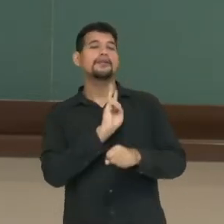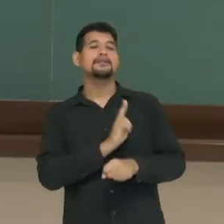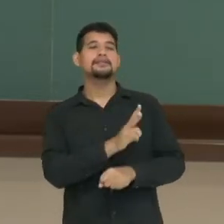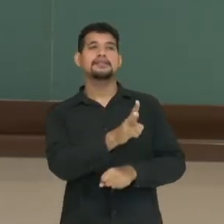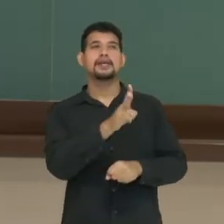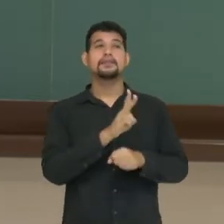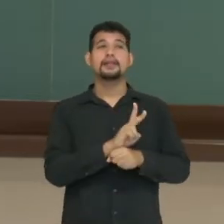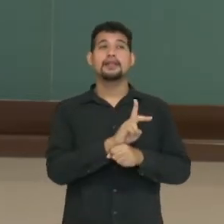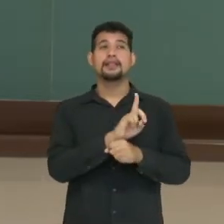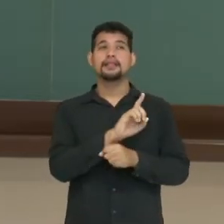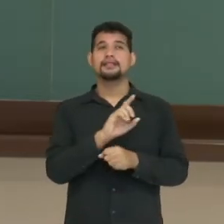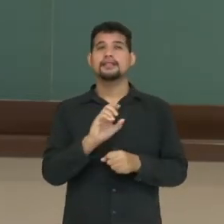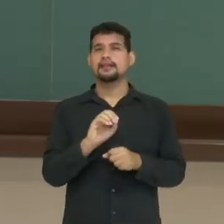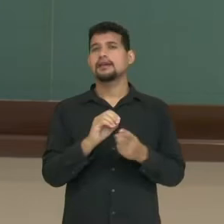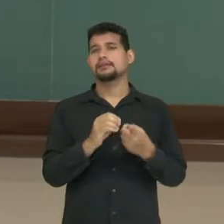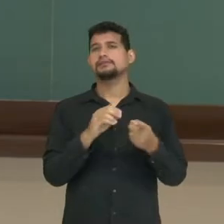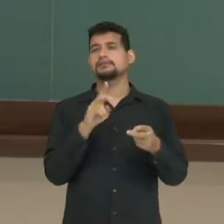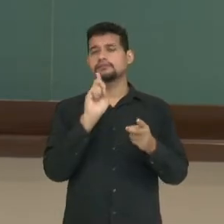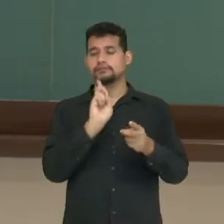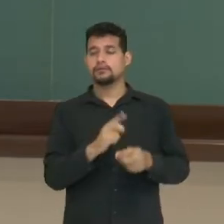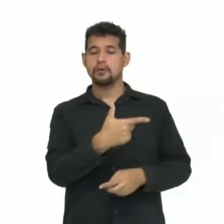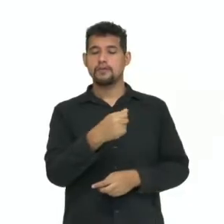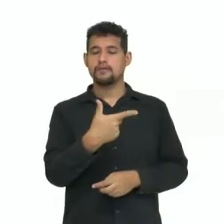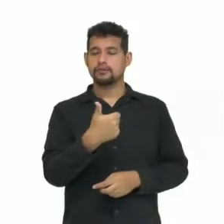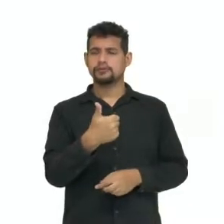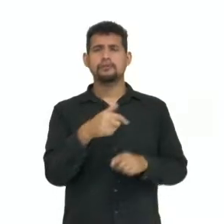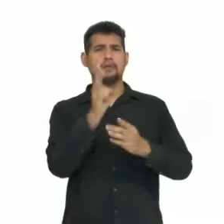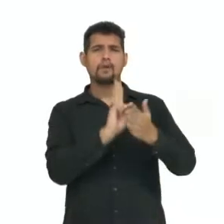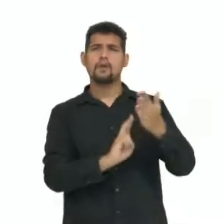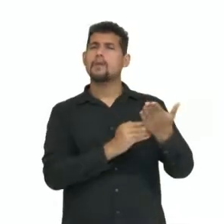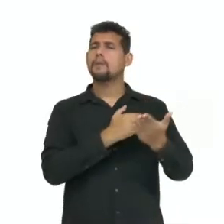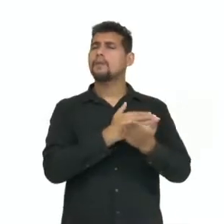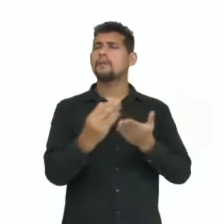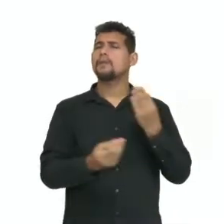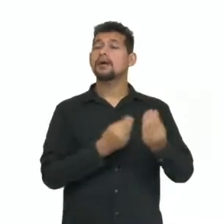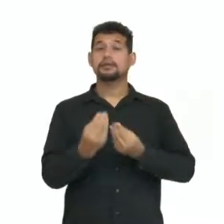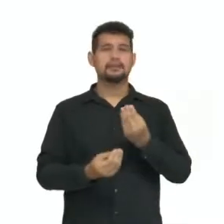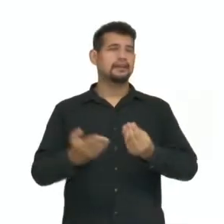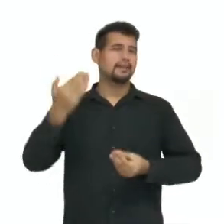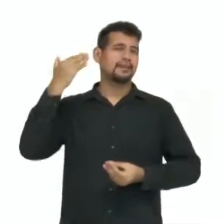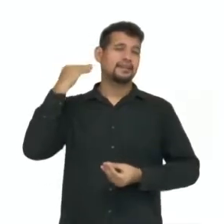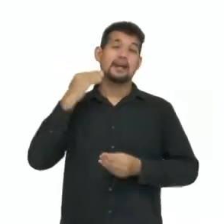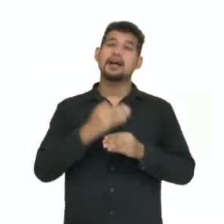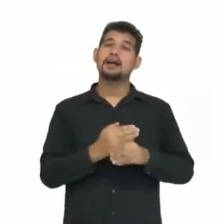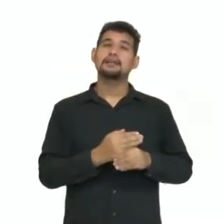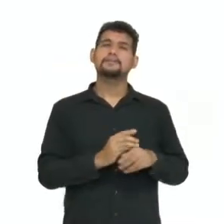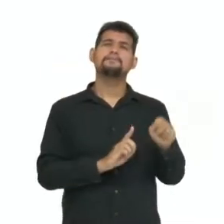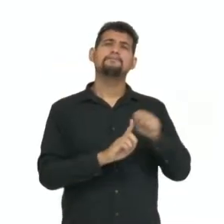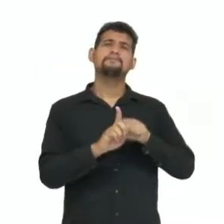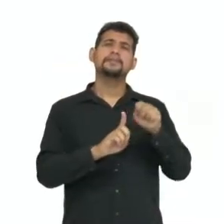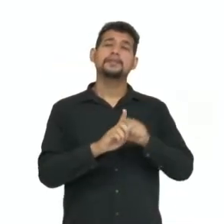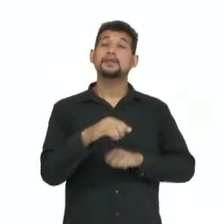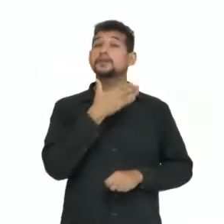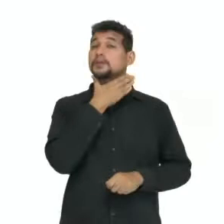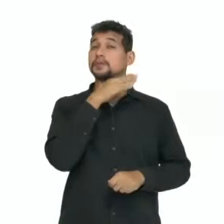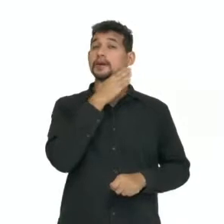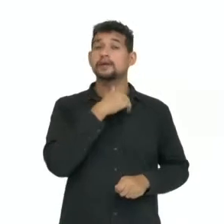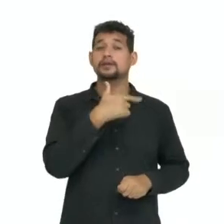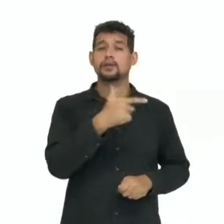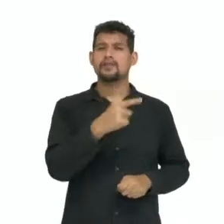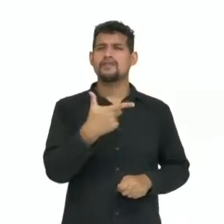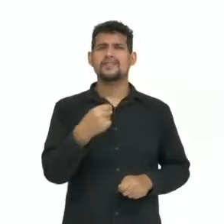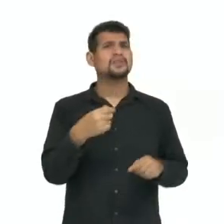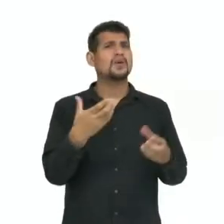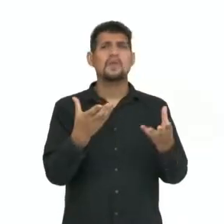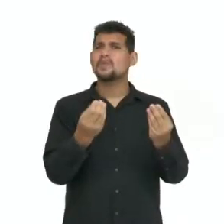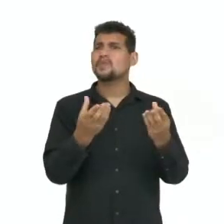15/7/2021, começa da seguinte maneira. Acompanhe a leitura. Desde março de 2020, temos sido atingidos por informações